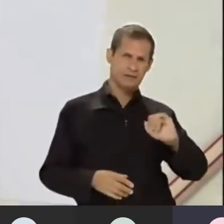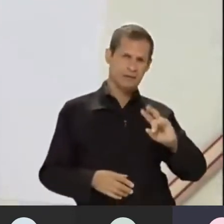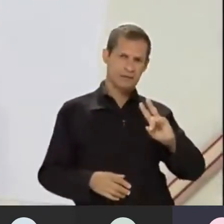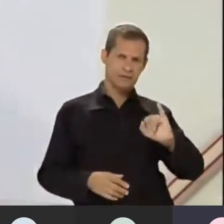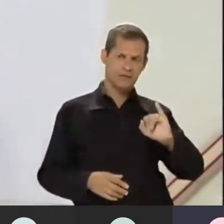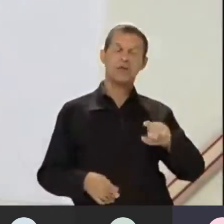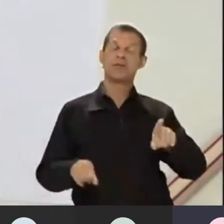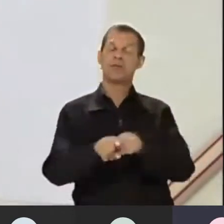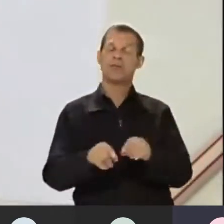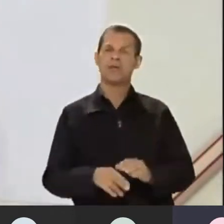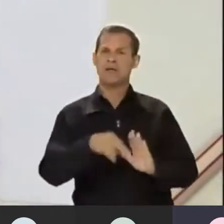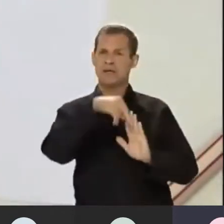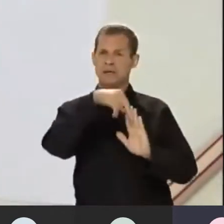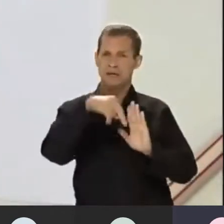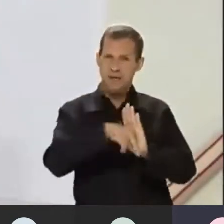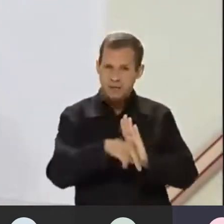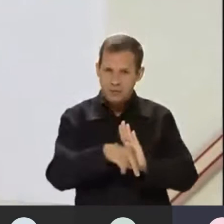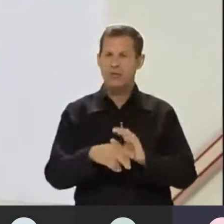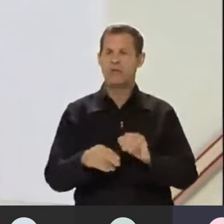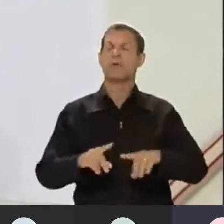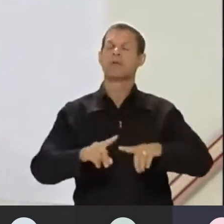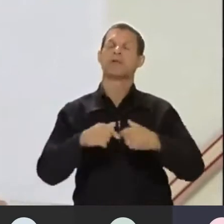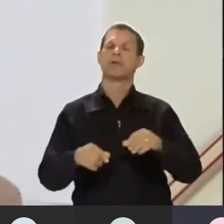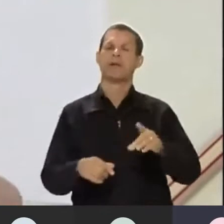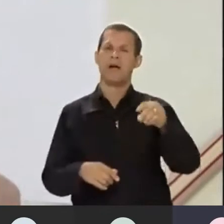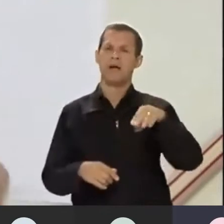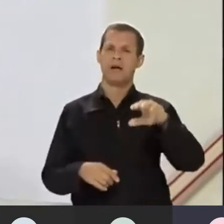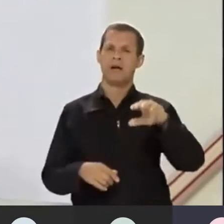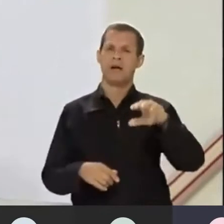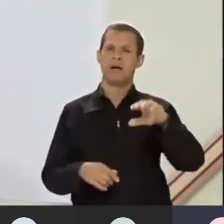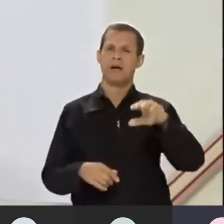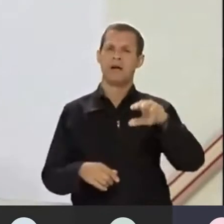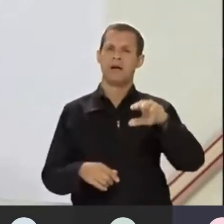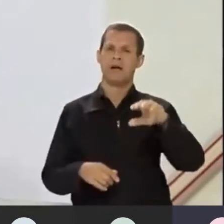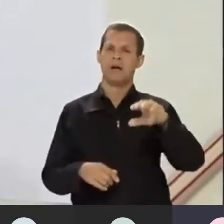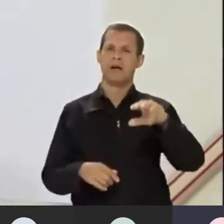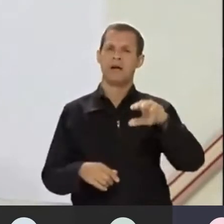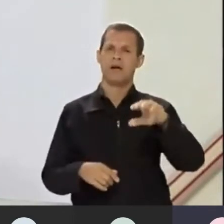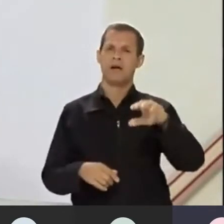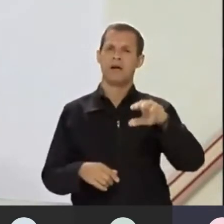vai estar lá na NBR, que vai pegar aquelas zonas que a gente viu lá